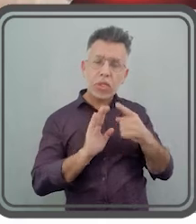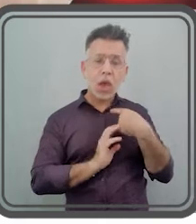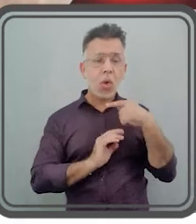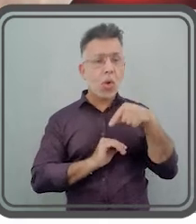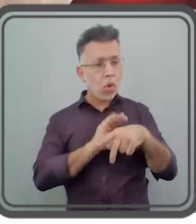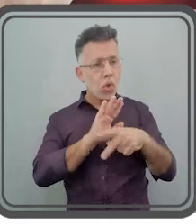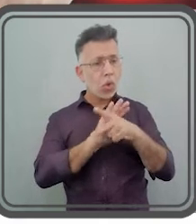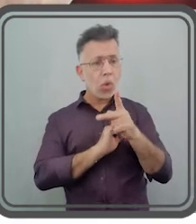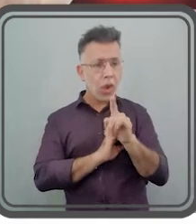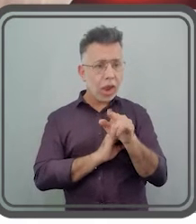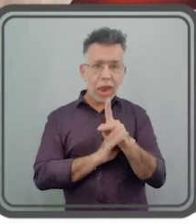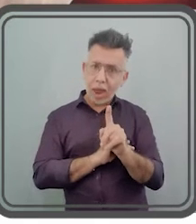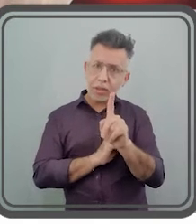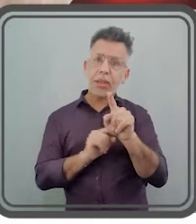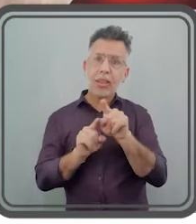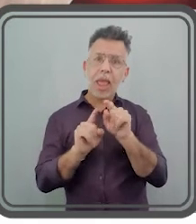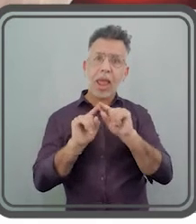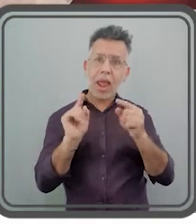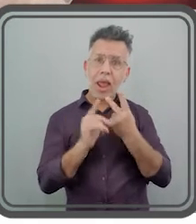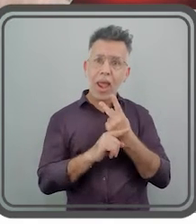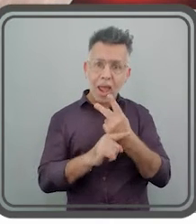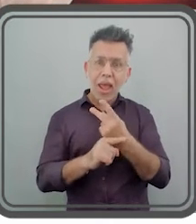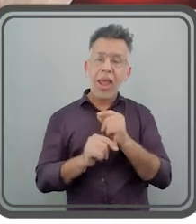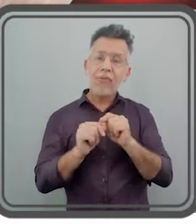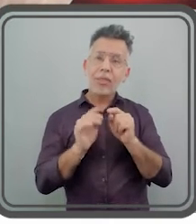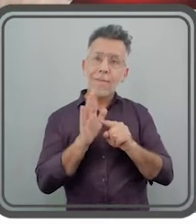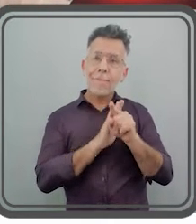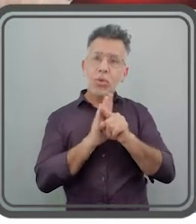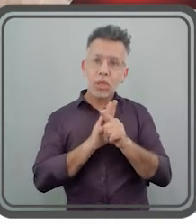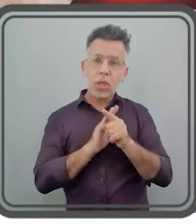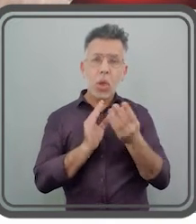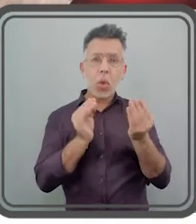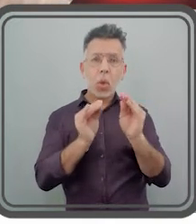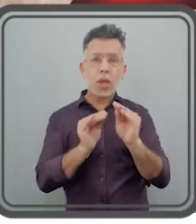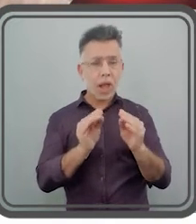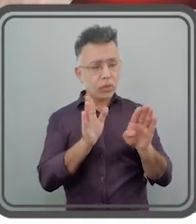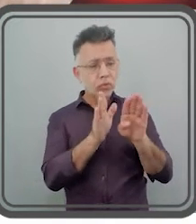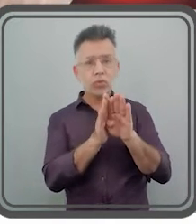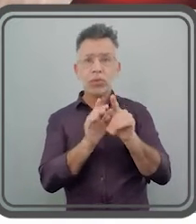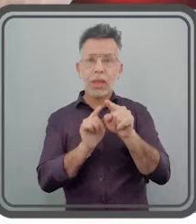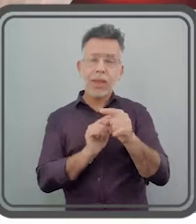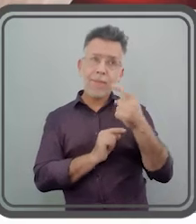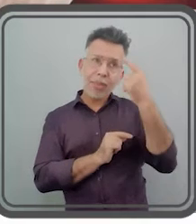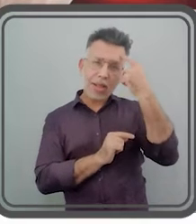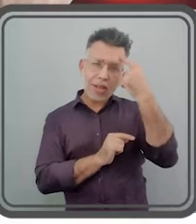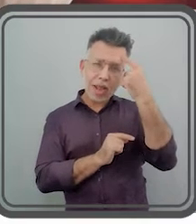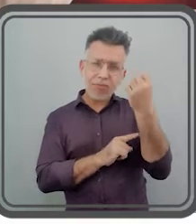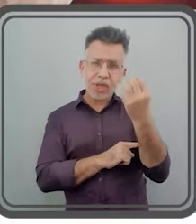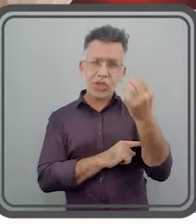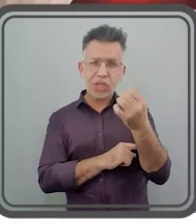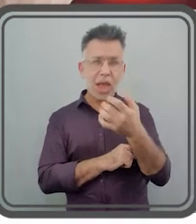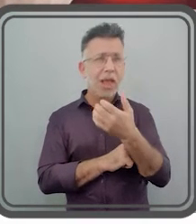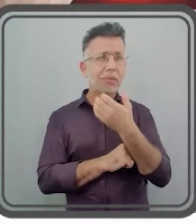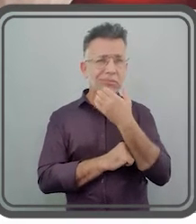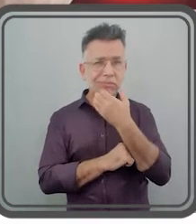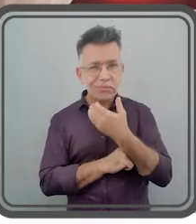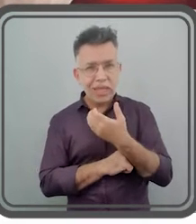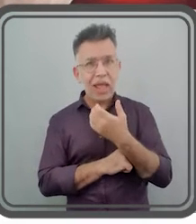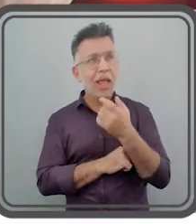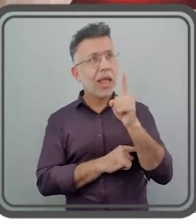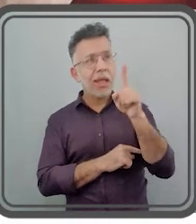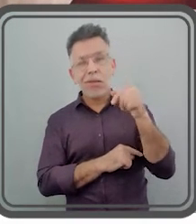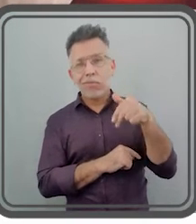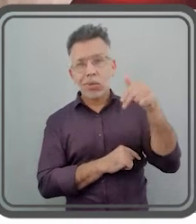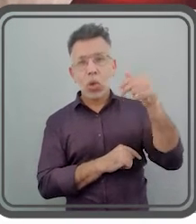que o cara que tem no próprio vai estar buscador é a pessoa para fazer buscas colocará o destino para fazer então tá pensando em viajar no final do ano do Nordeste